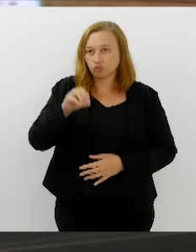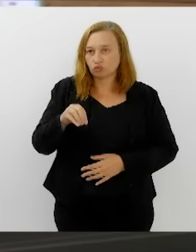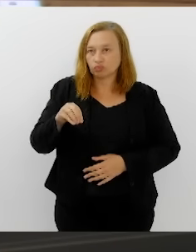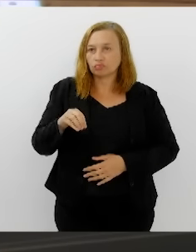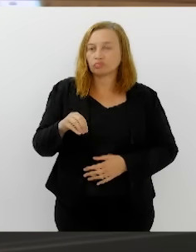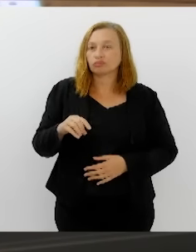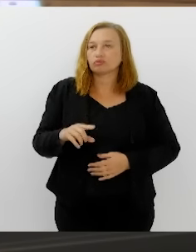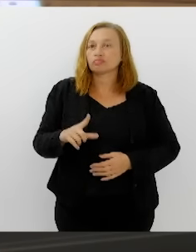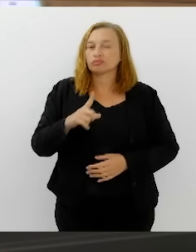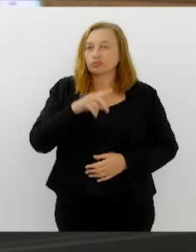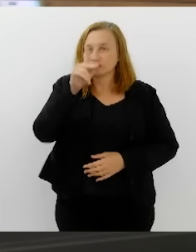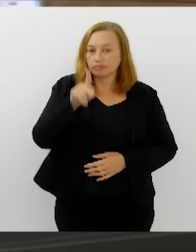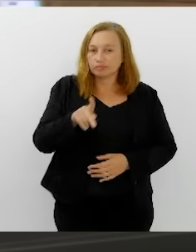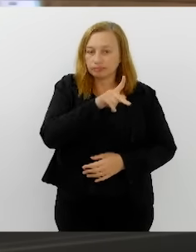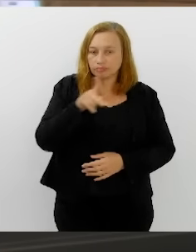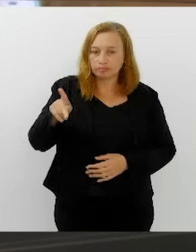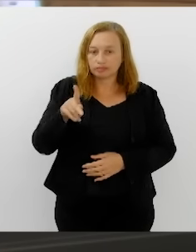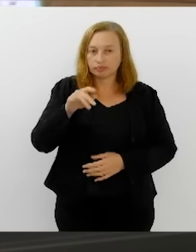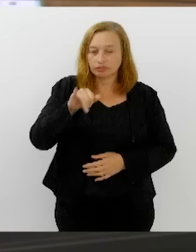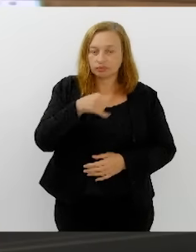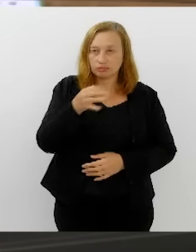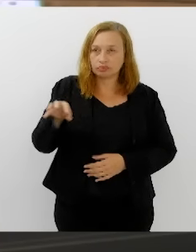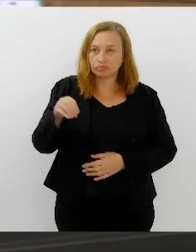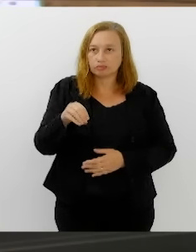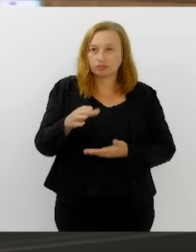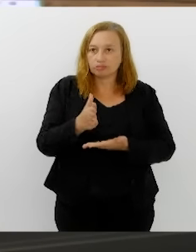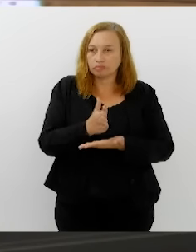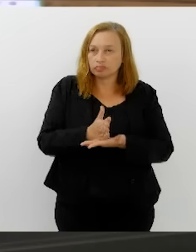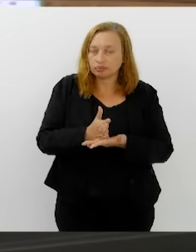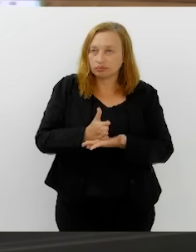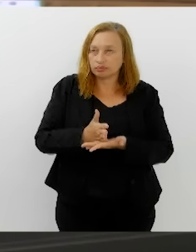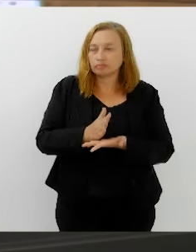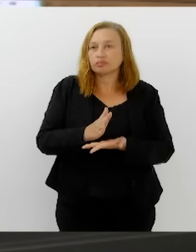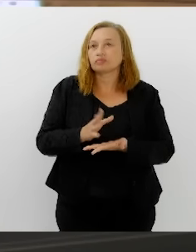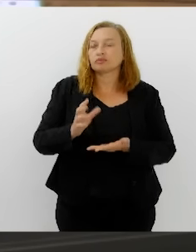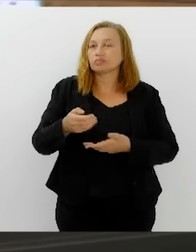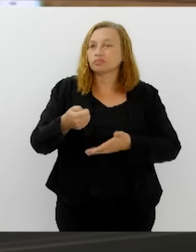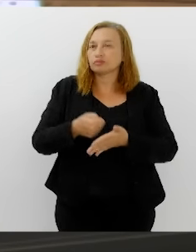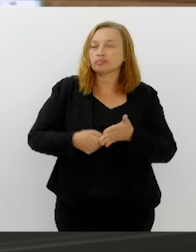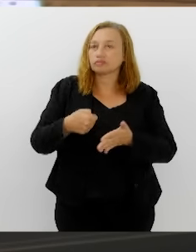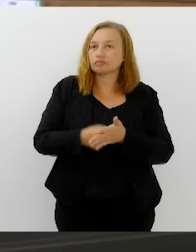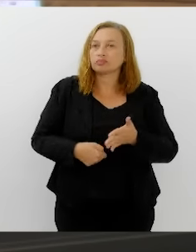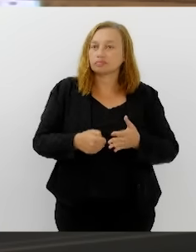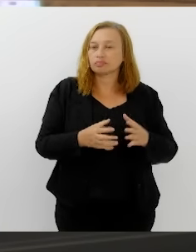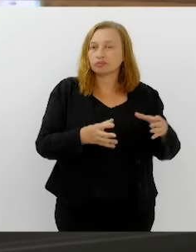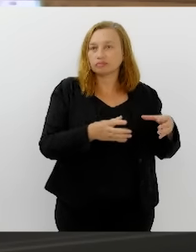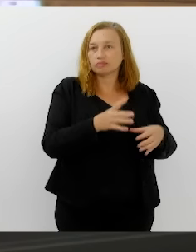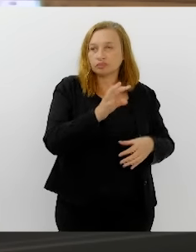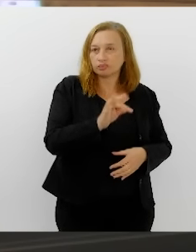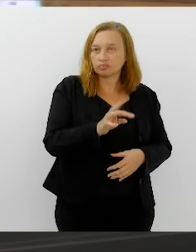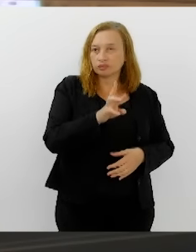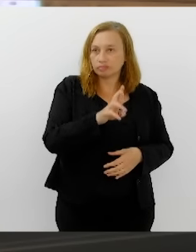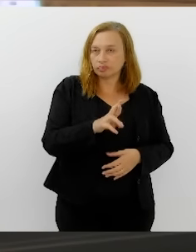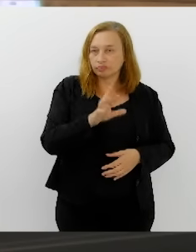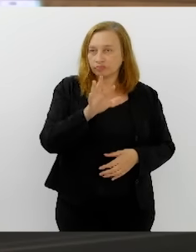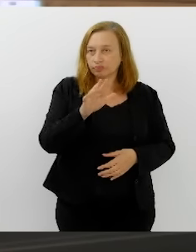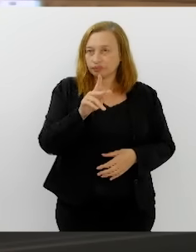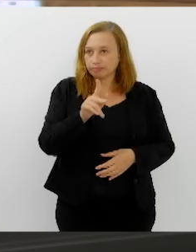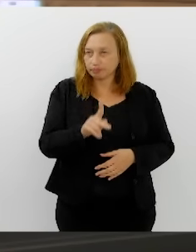lá o Padre João Carlos lutando aquela divisão, né? Terminava a TFP, iniciava uma ordem